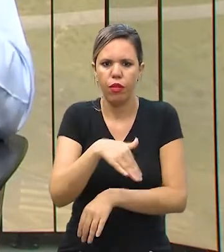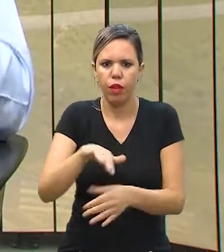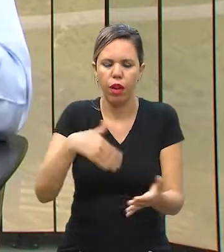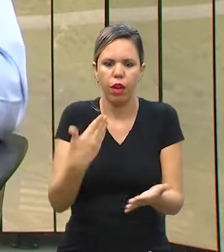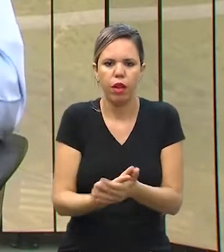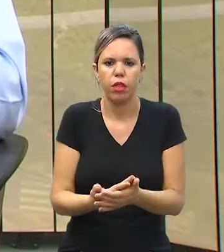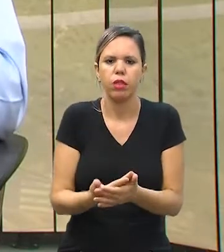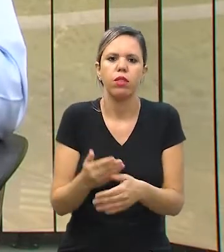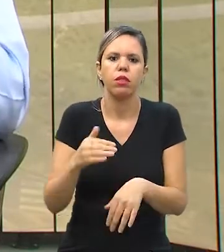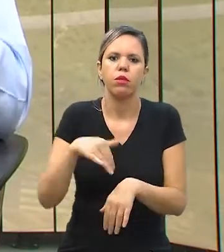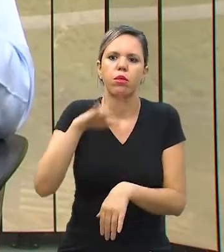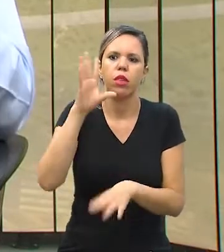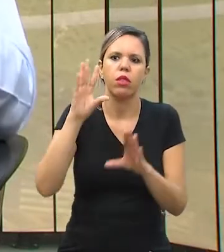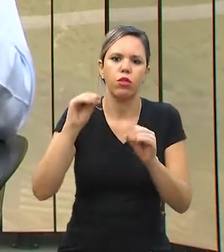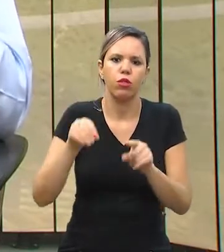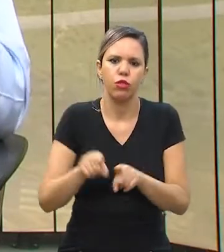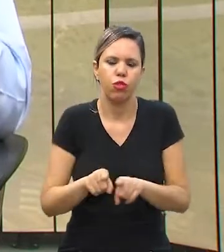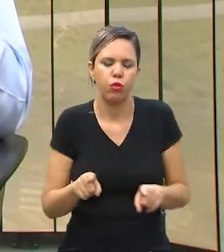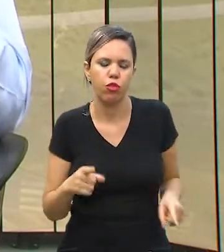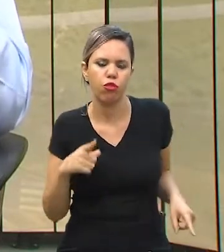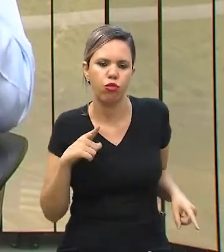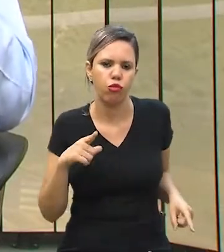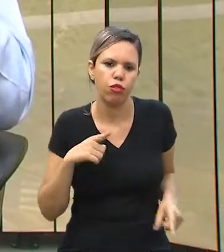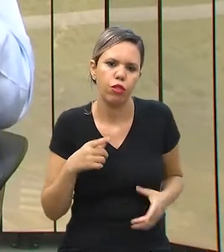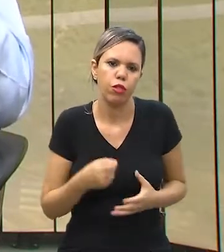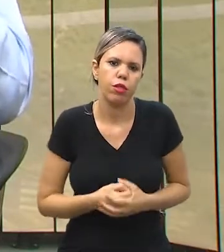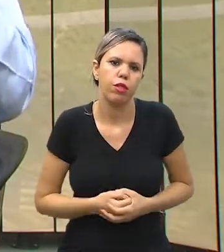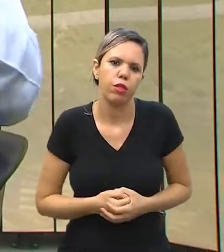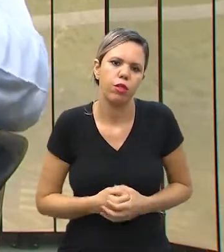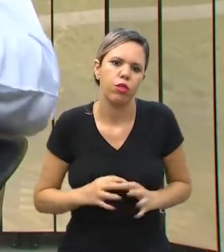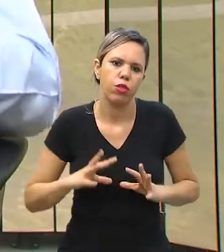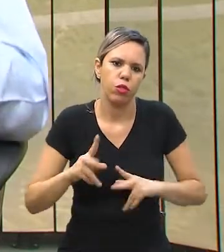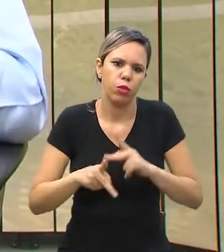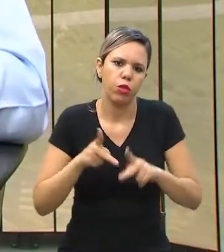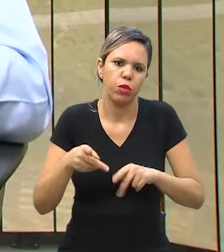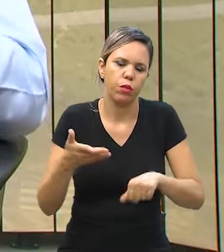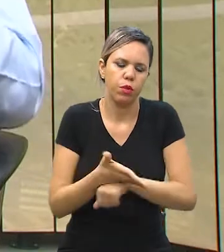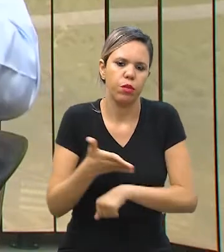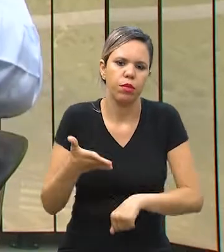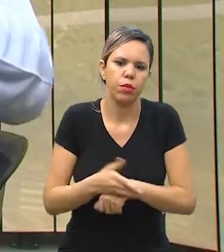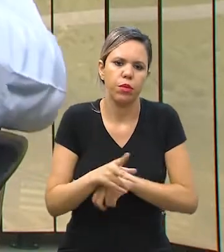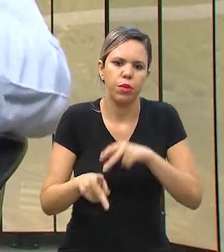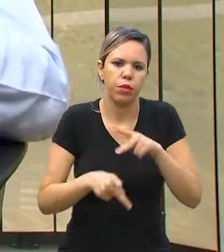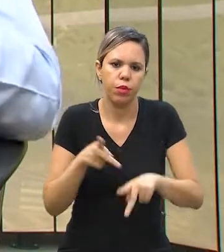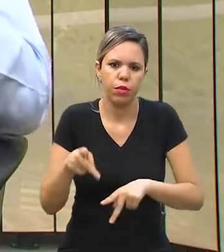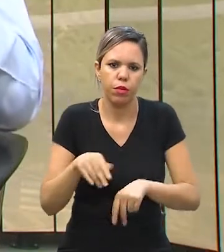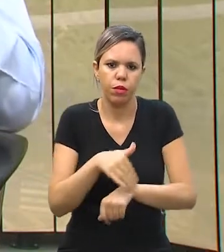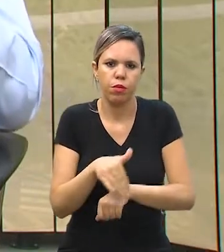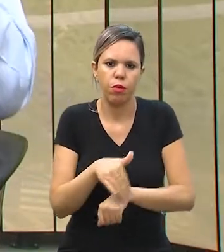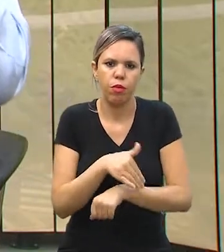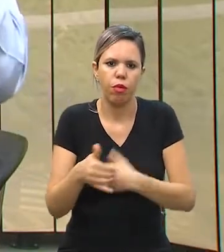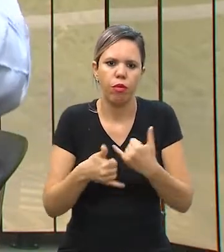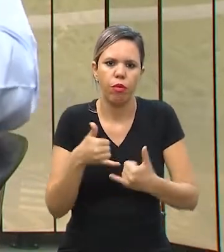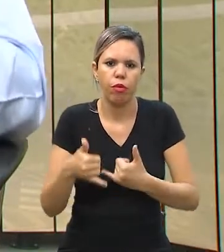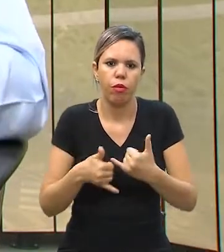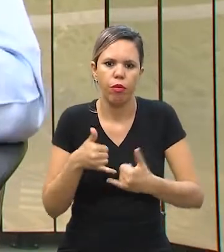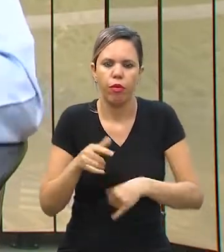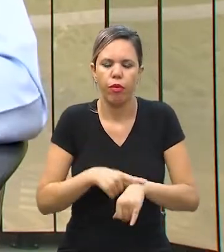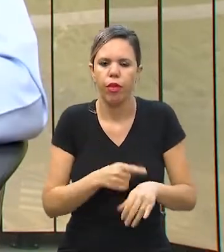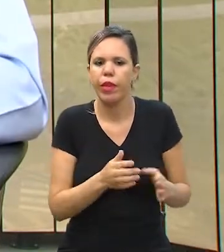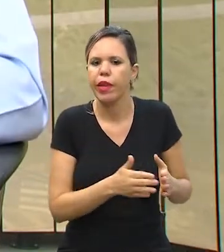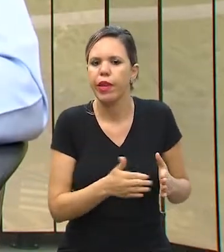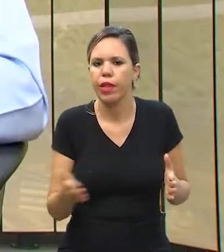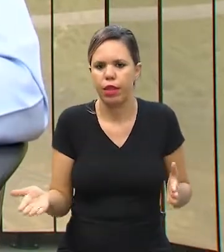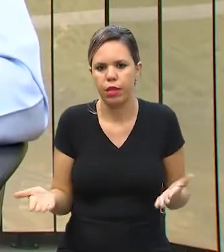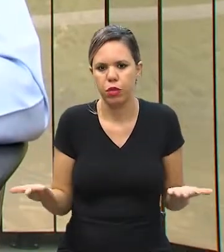um pouco mais tarde, tinha aquela questão de todos participarem, das pessoas estarem na rua ali brincando aquele tempo todo